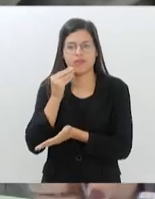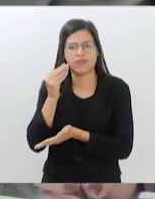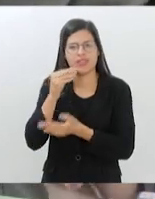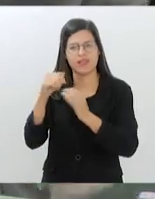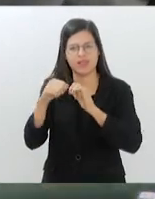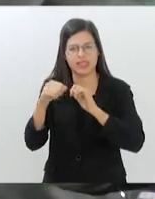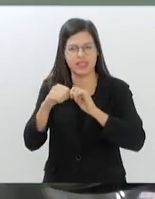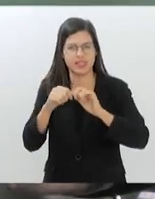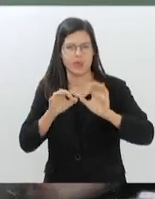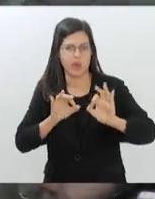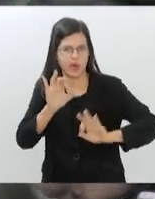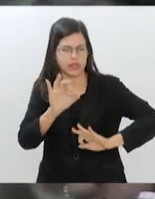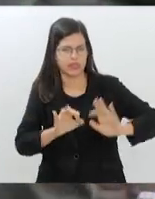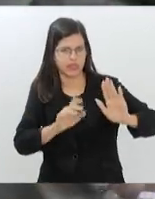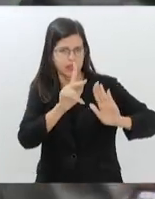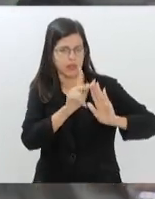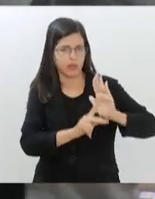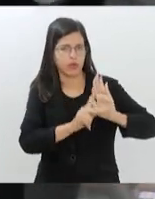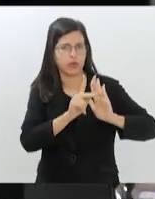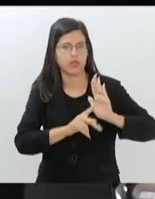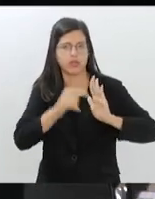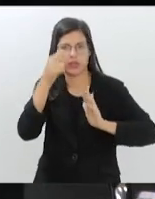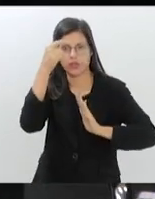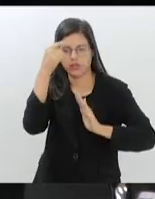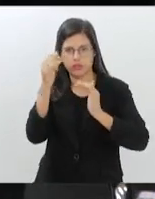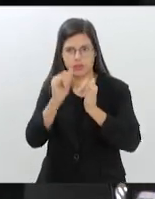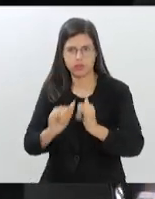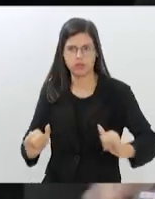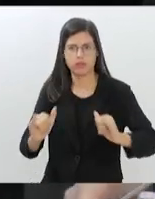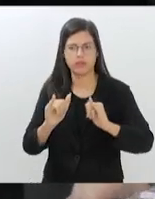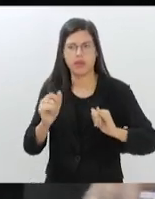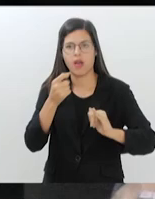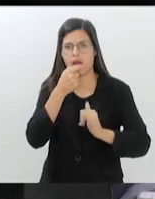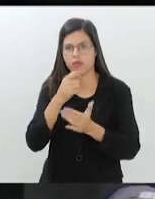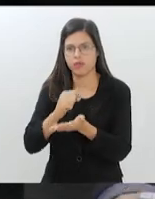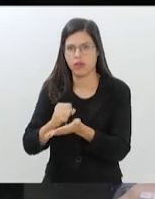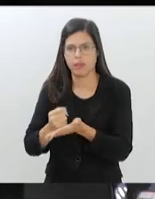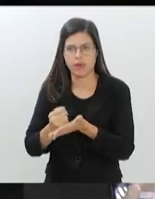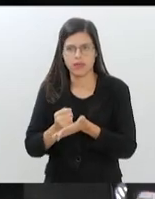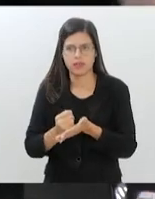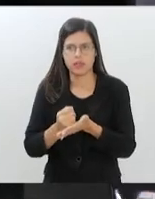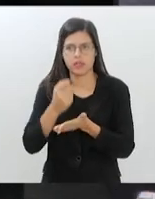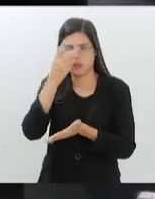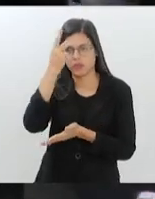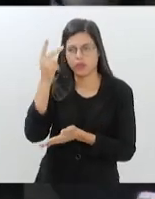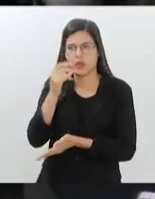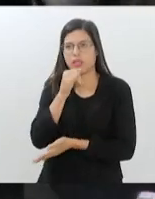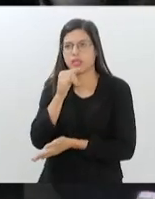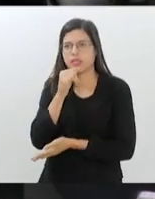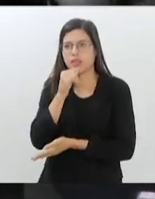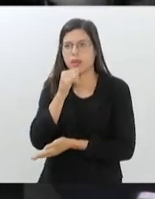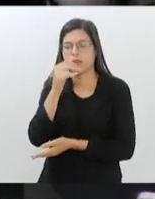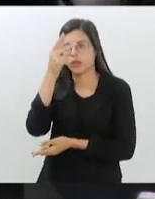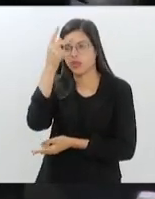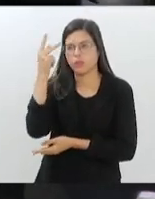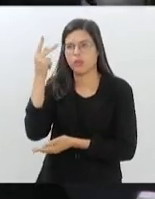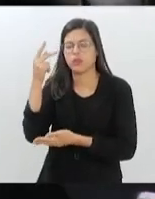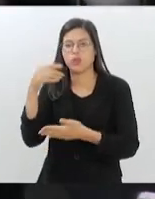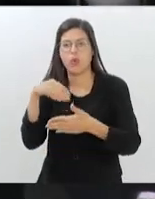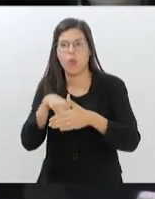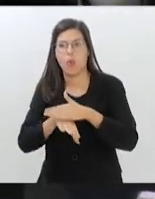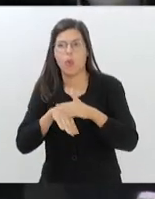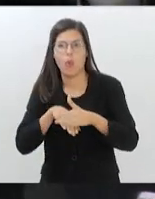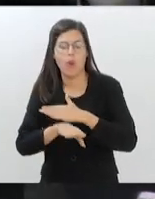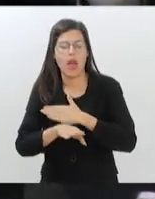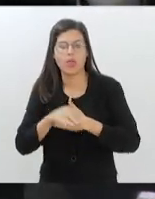para conscientizar as farmácias e as pessoas por exemplo muita gente guarda remédio embaixo da